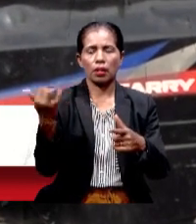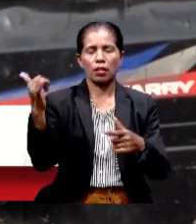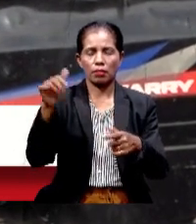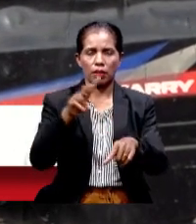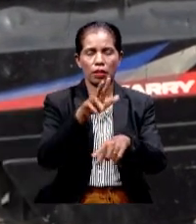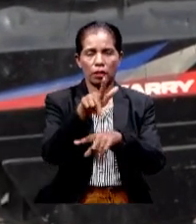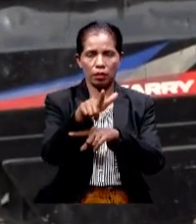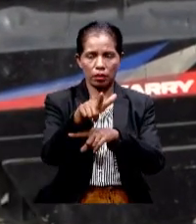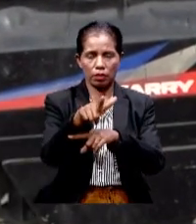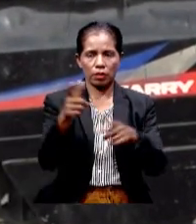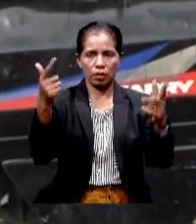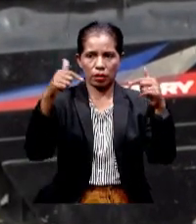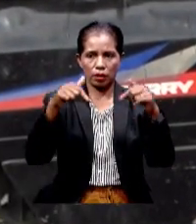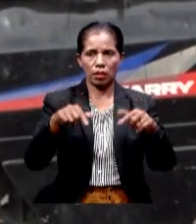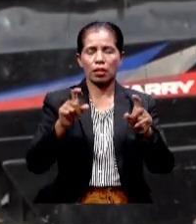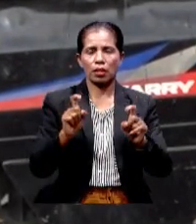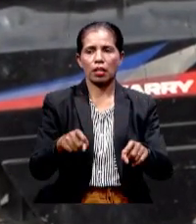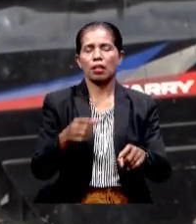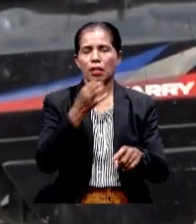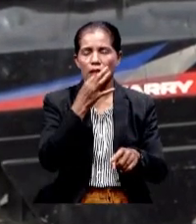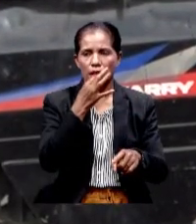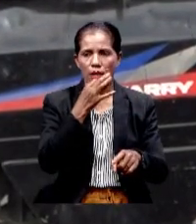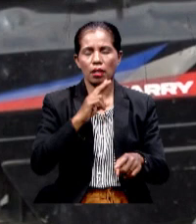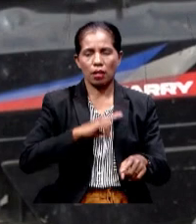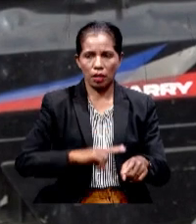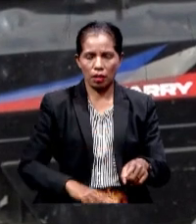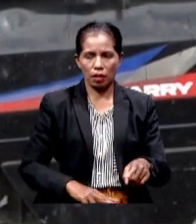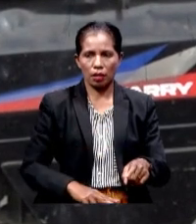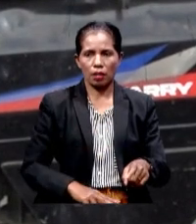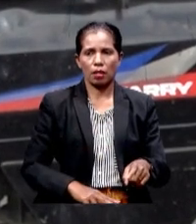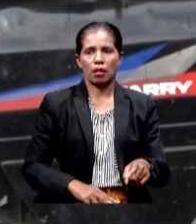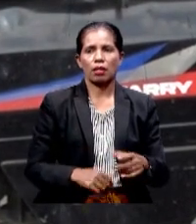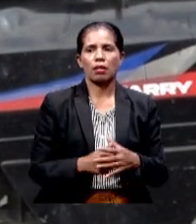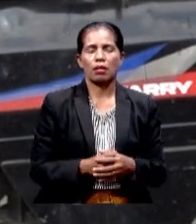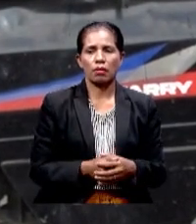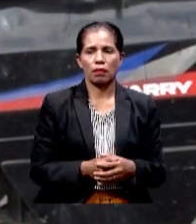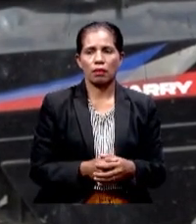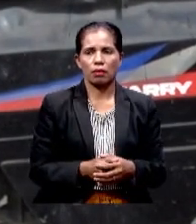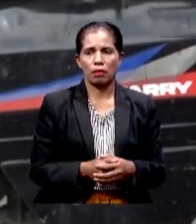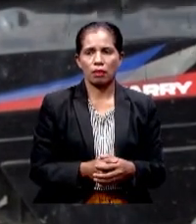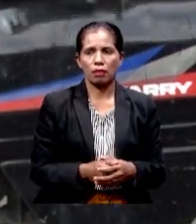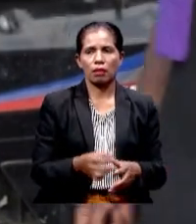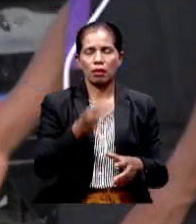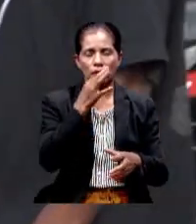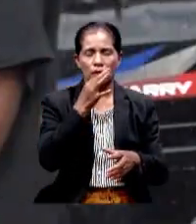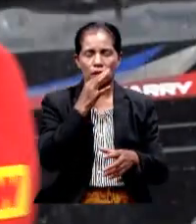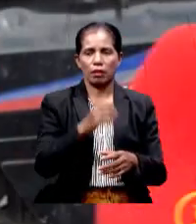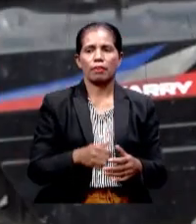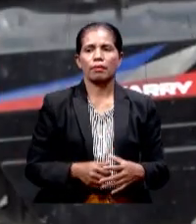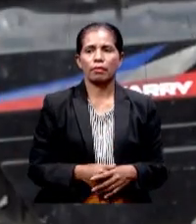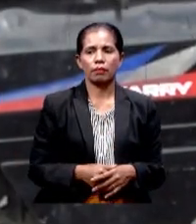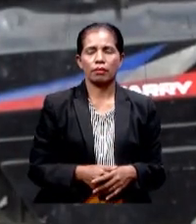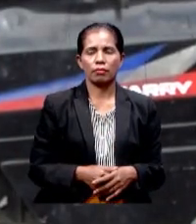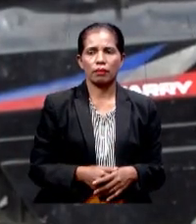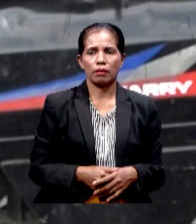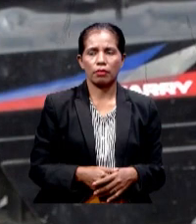fali, sira mai fal este atense hamla sira sira bele han lo raiknya. Tapi itu